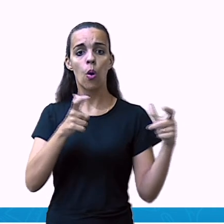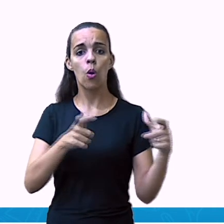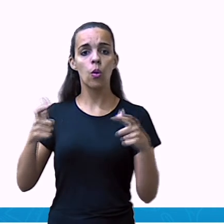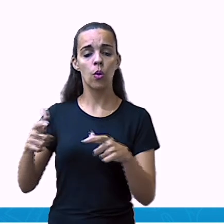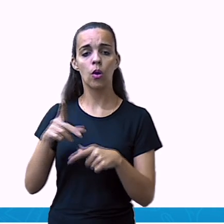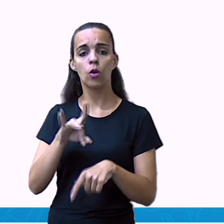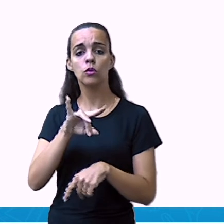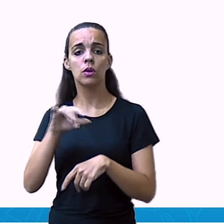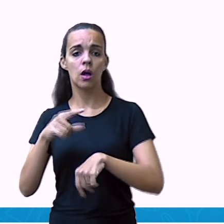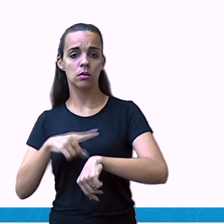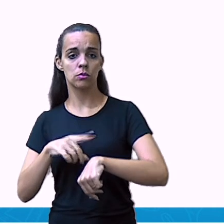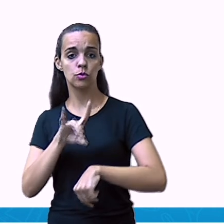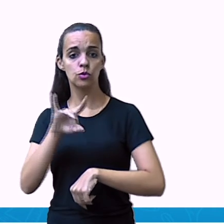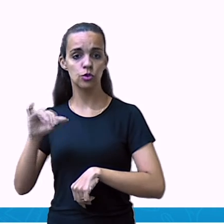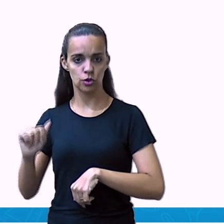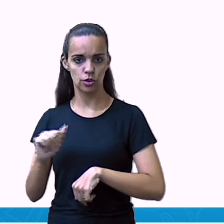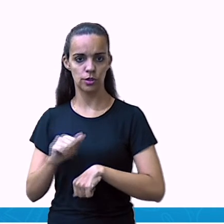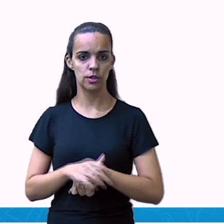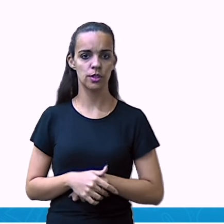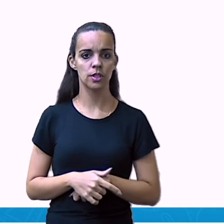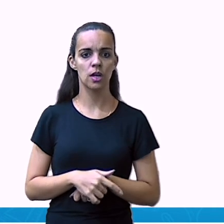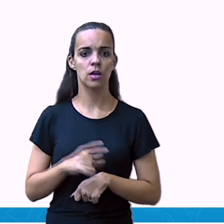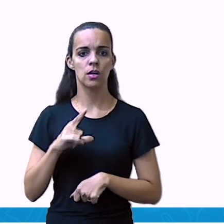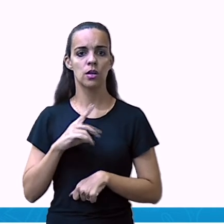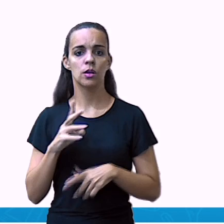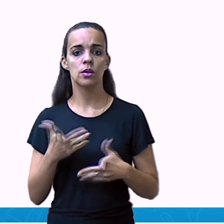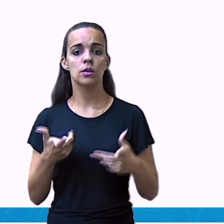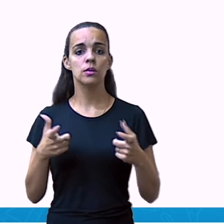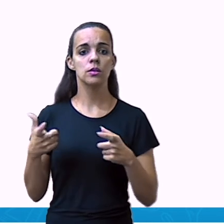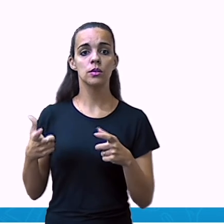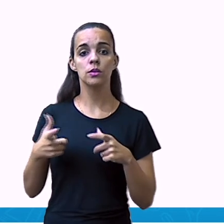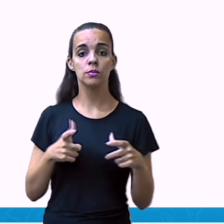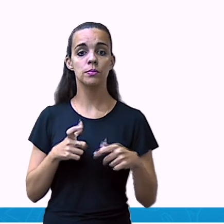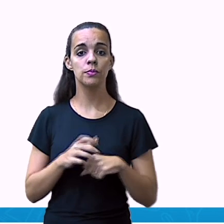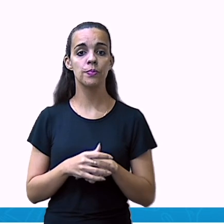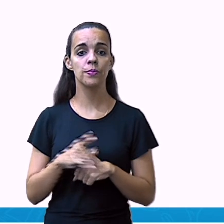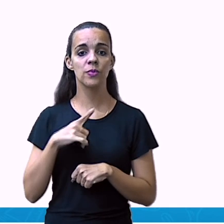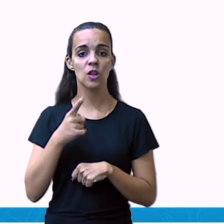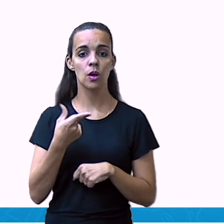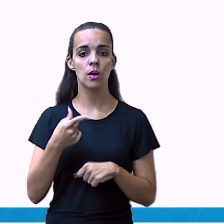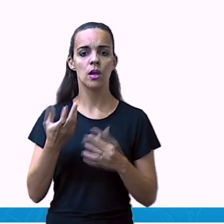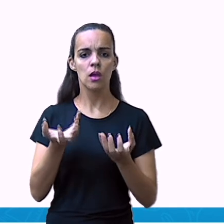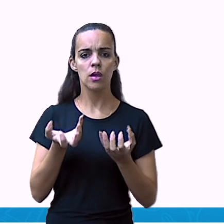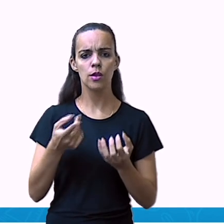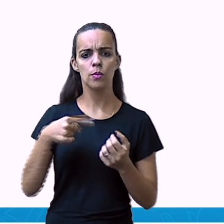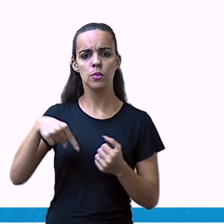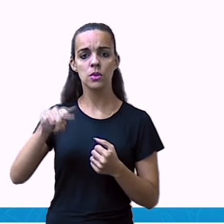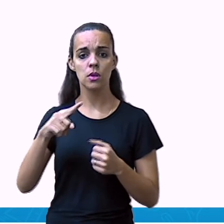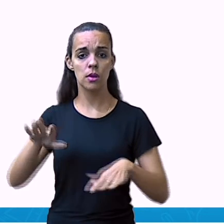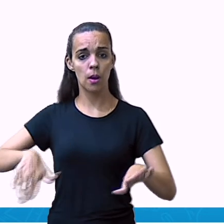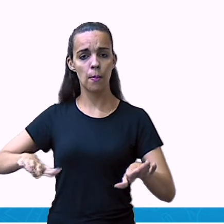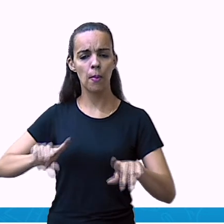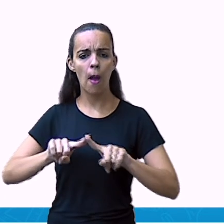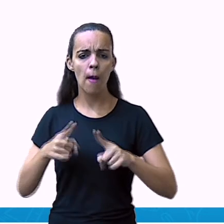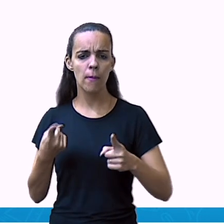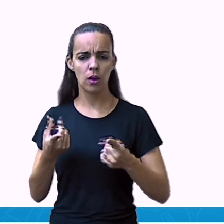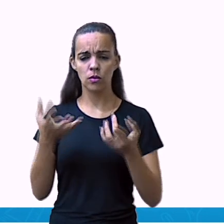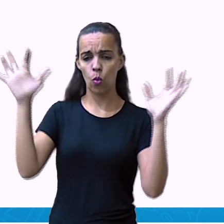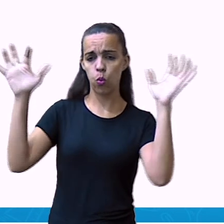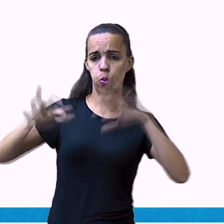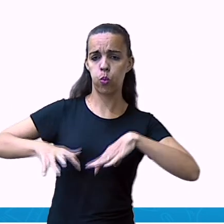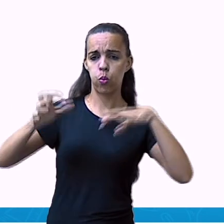data. Aracaju, 3 de outubro de 2018. Para